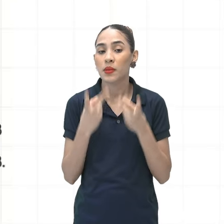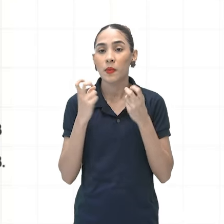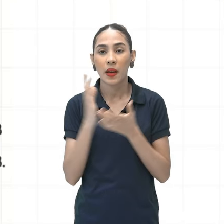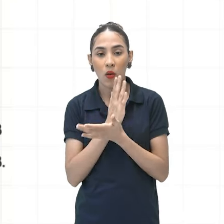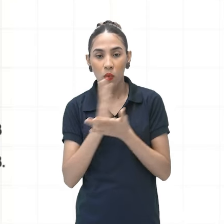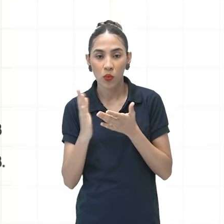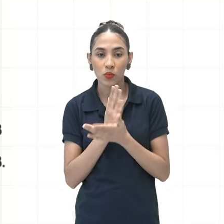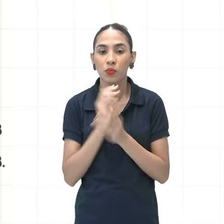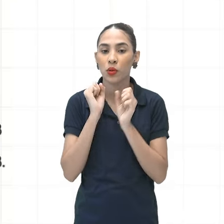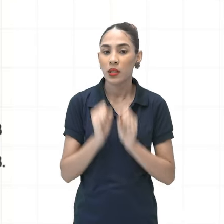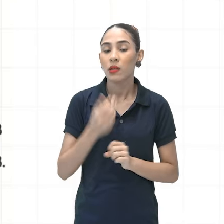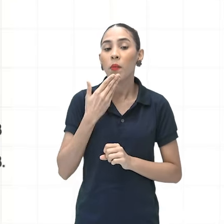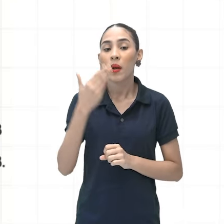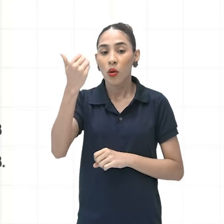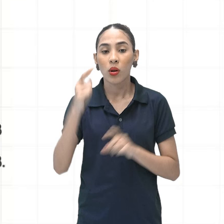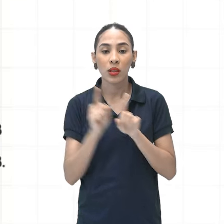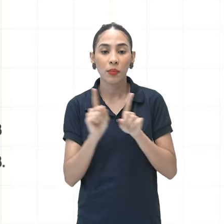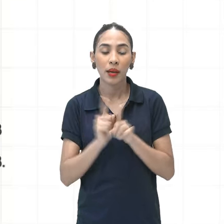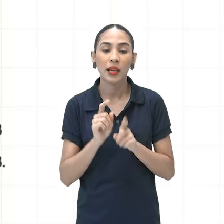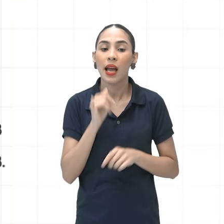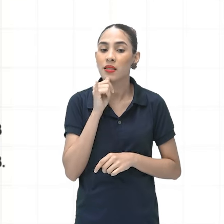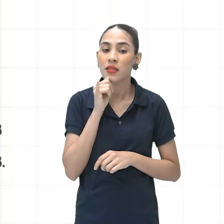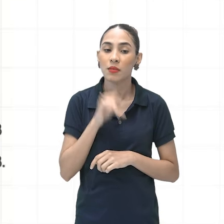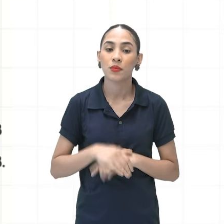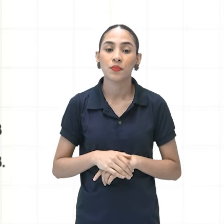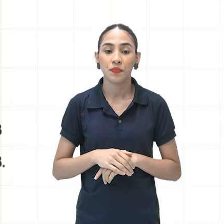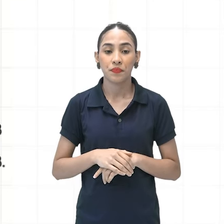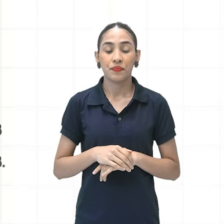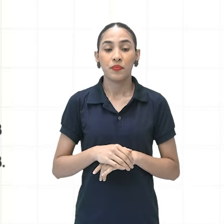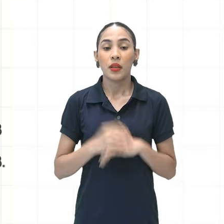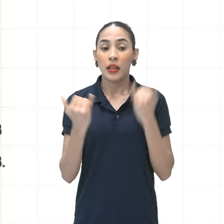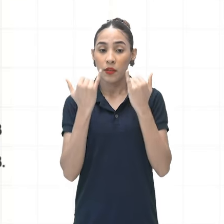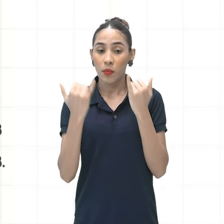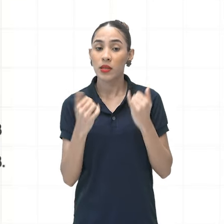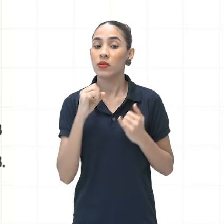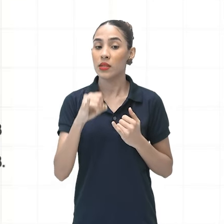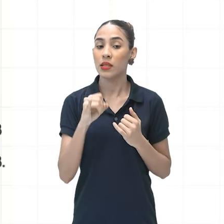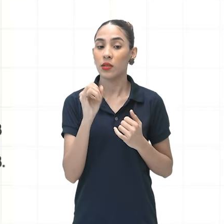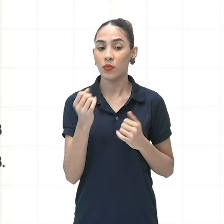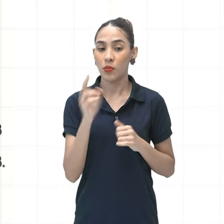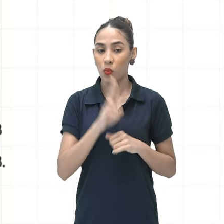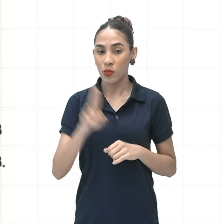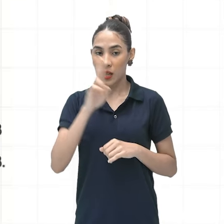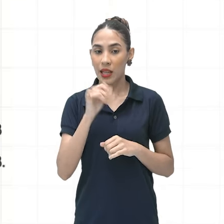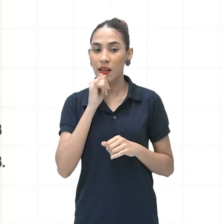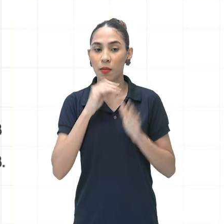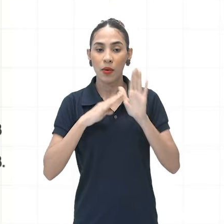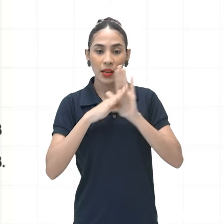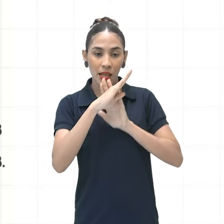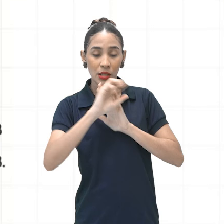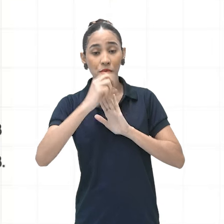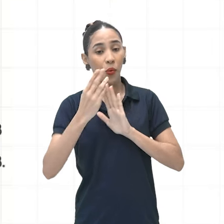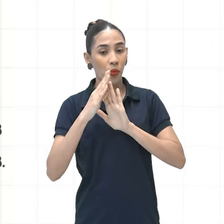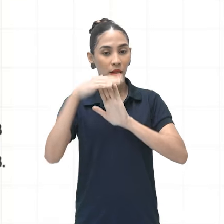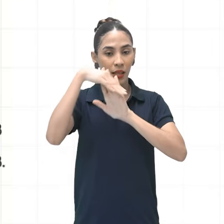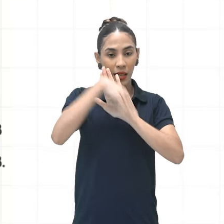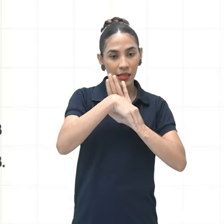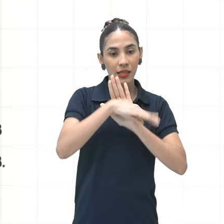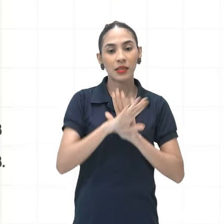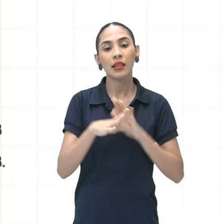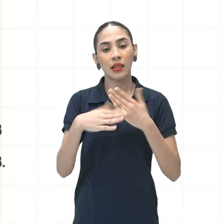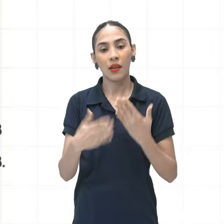que poderiam ser melhorados, né? No caso, os dados fossem colocados em crescente ou decrescente, né?